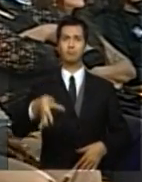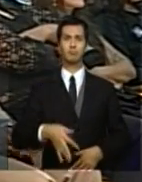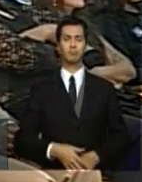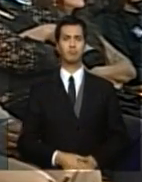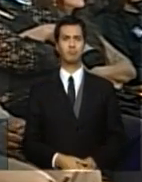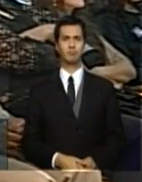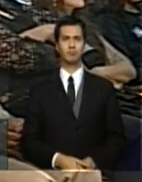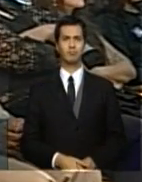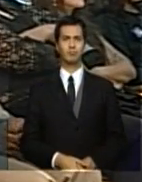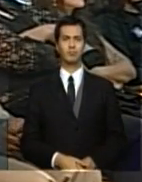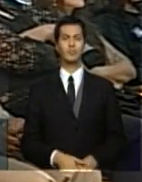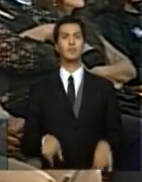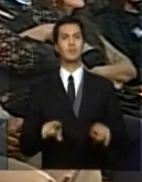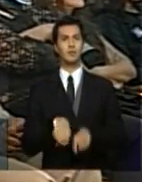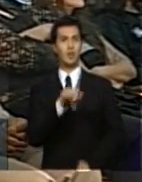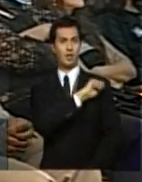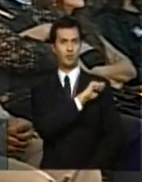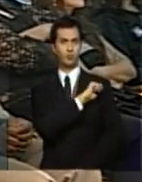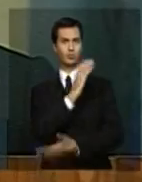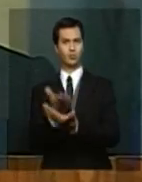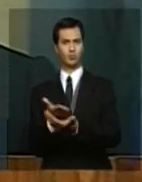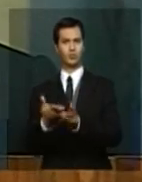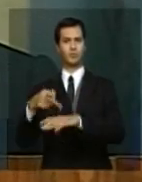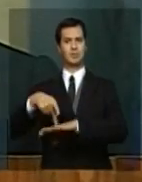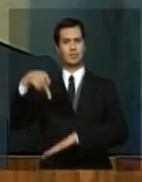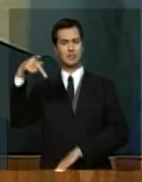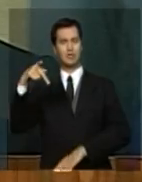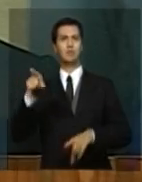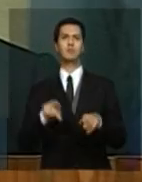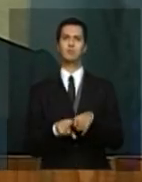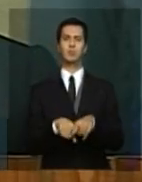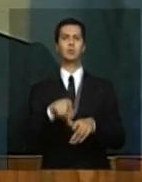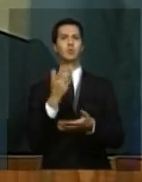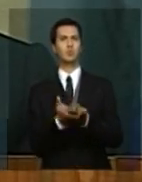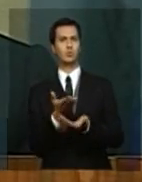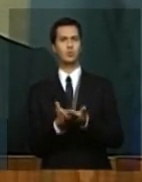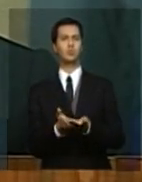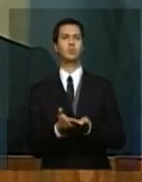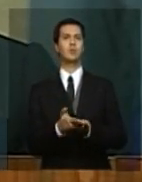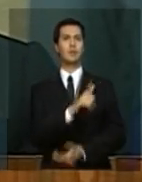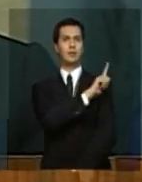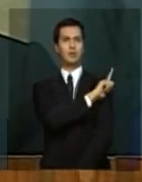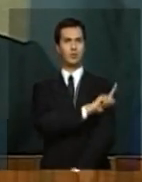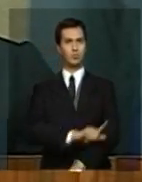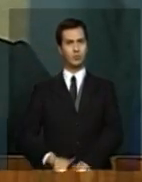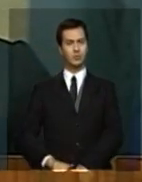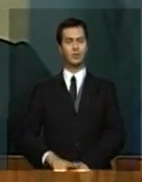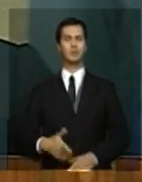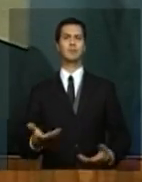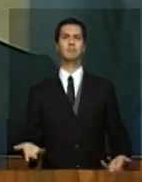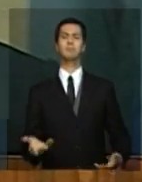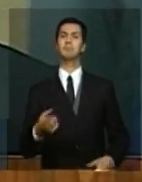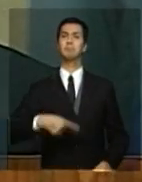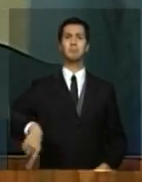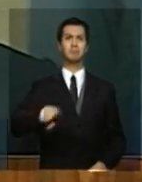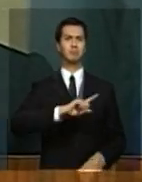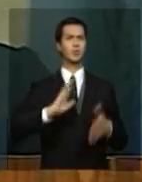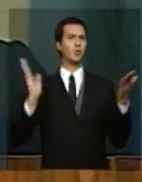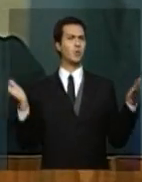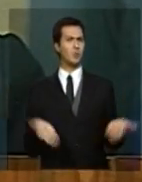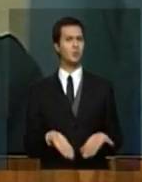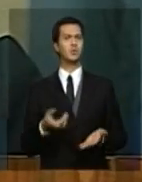estudantes de Mestrado de graduação é a possibilidade que vocês TM